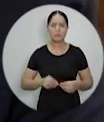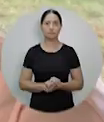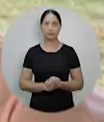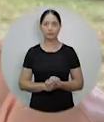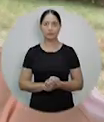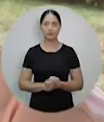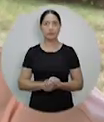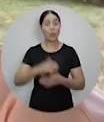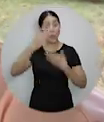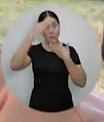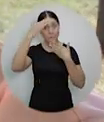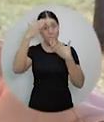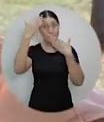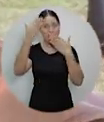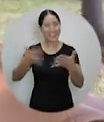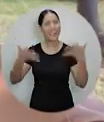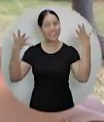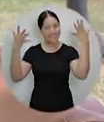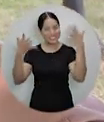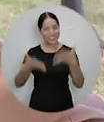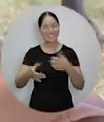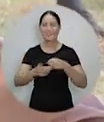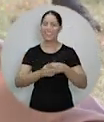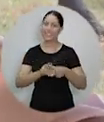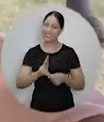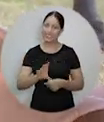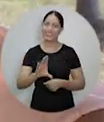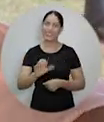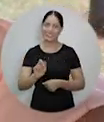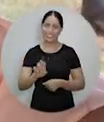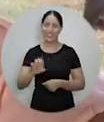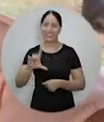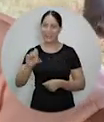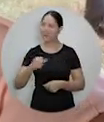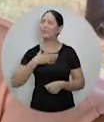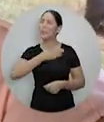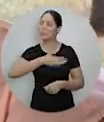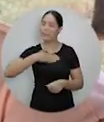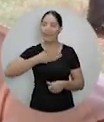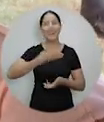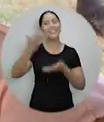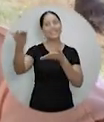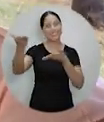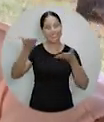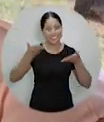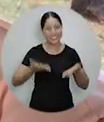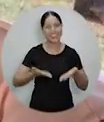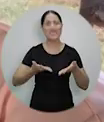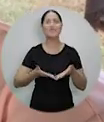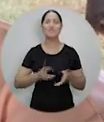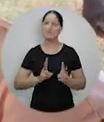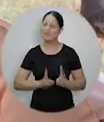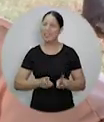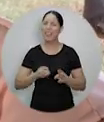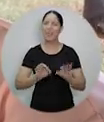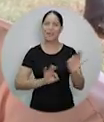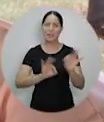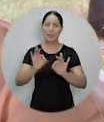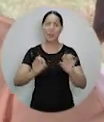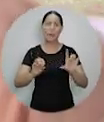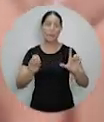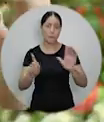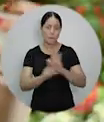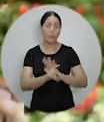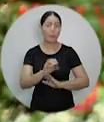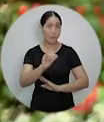mulheres. Obrigada por sua participação, Dr. Carlos. Sempre um prazer poder contar com o senhor aqui nos programas da TV